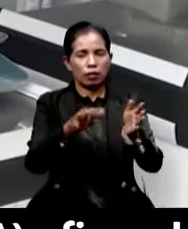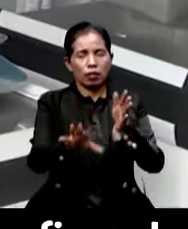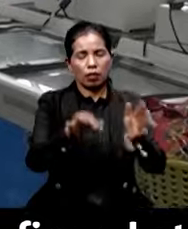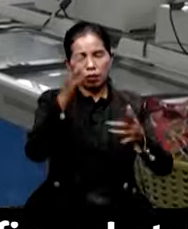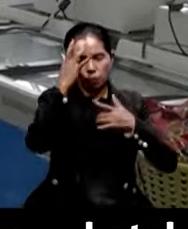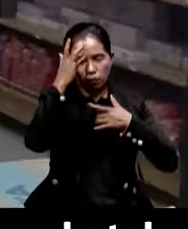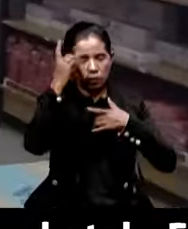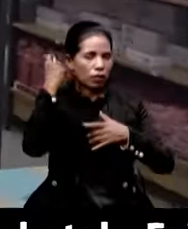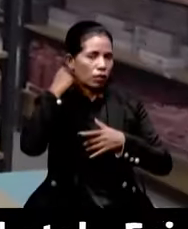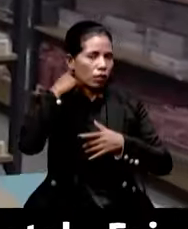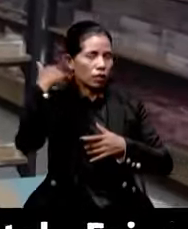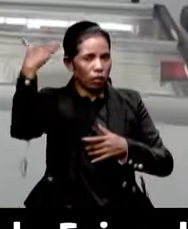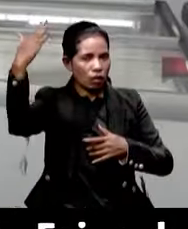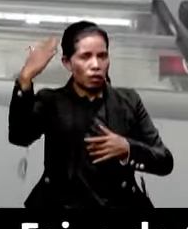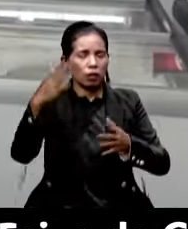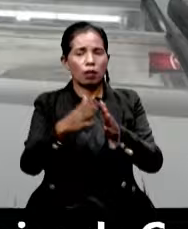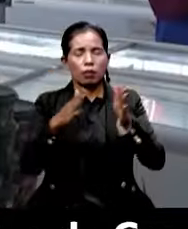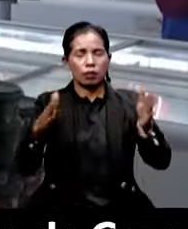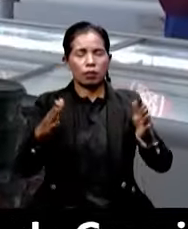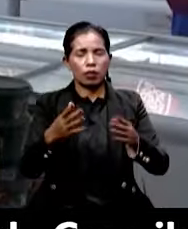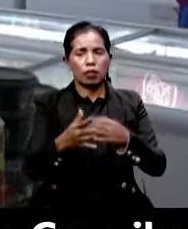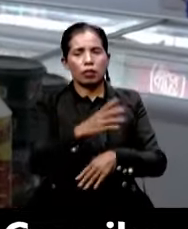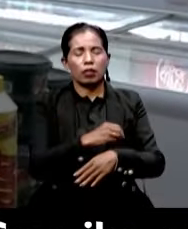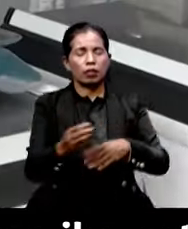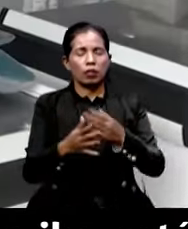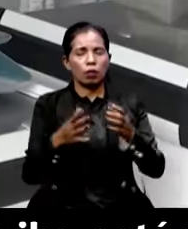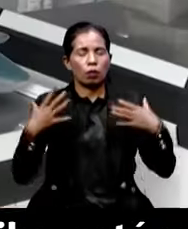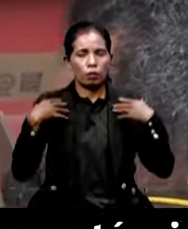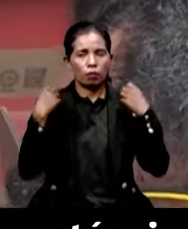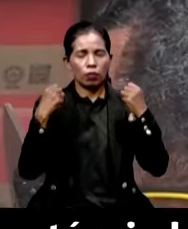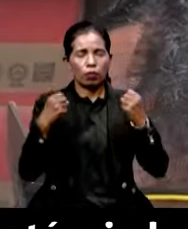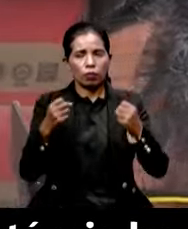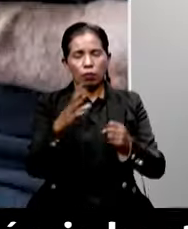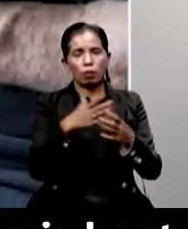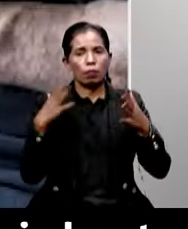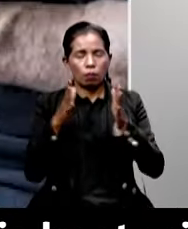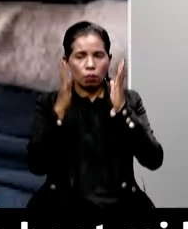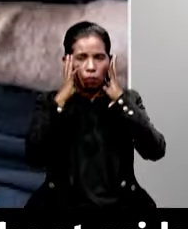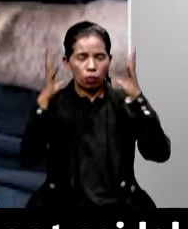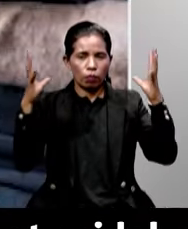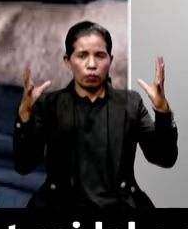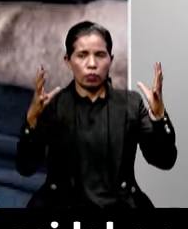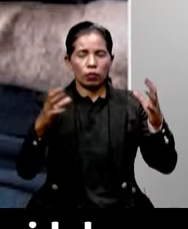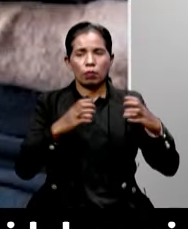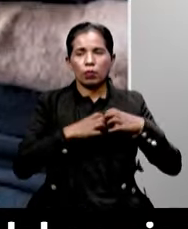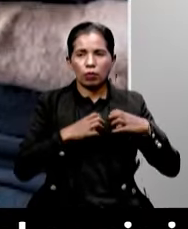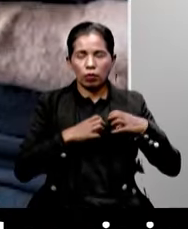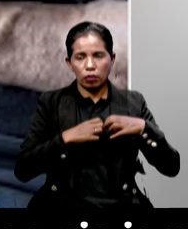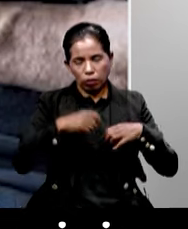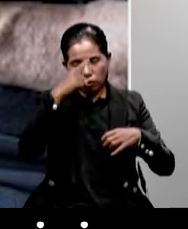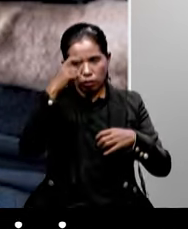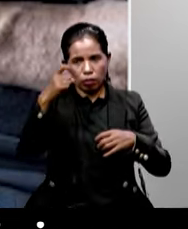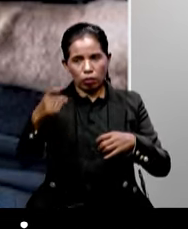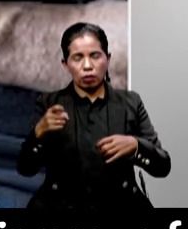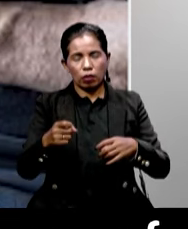moras atensão arterial as, colesterol as, sofre diabetes mellitus, sofre coração, tabaquismo